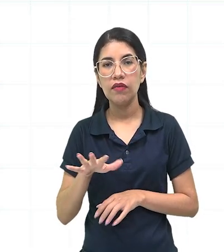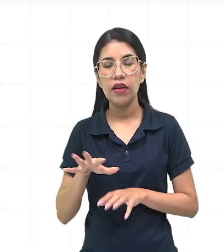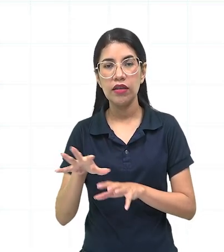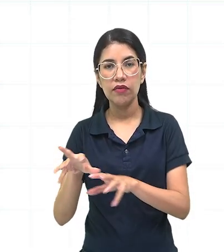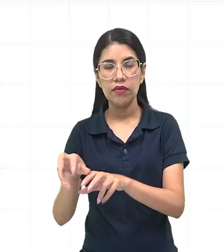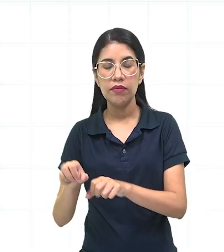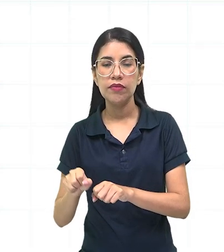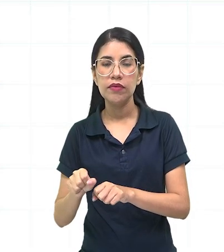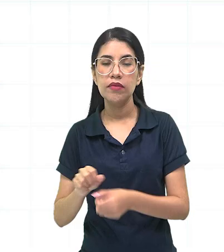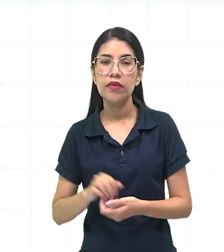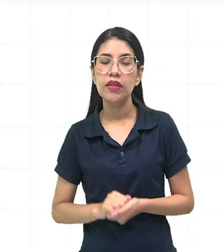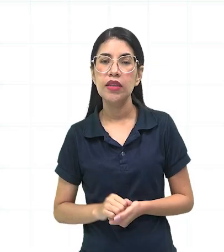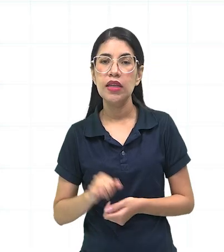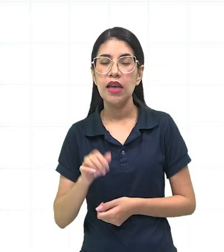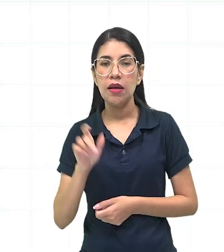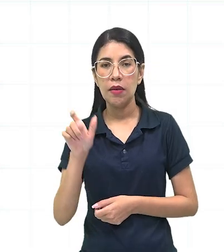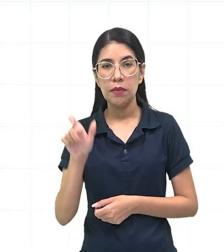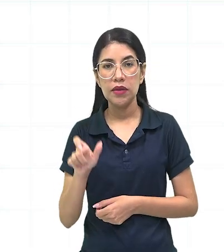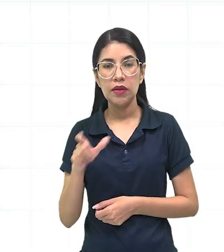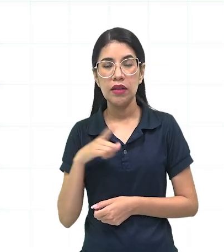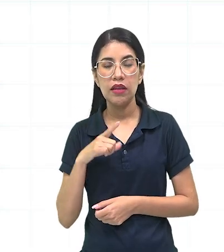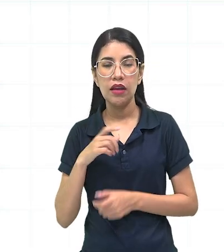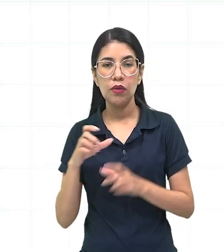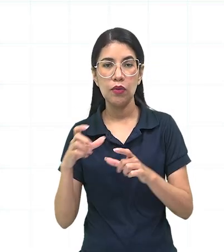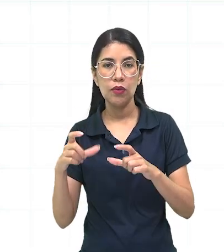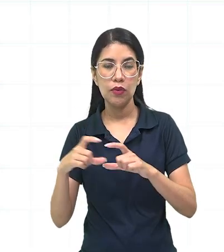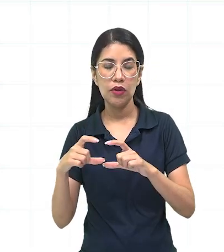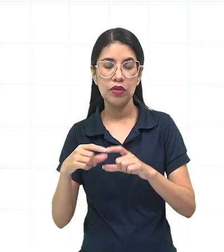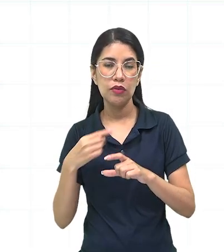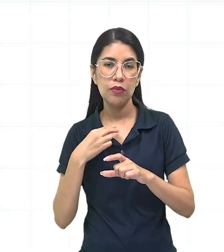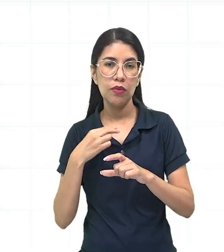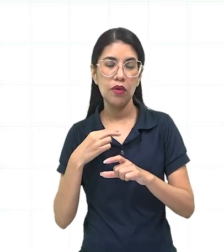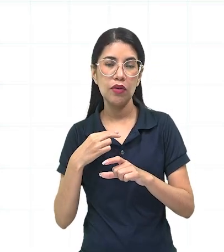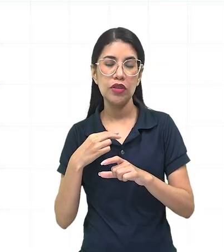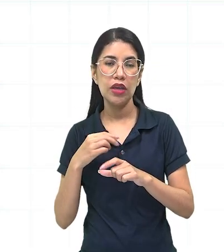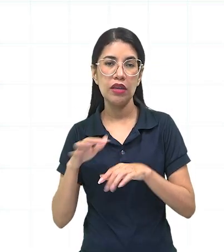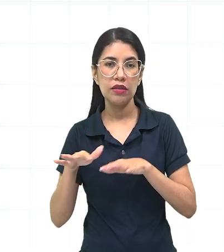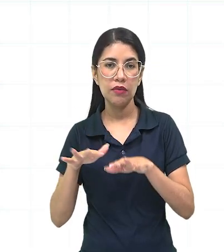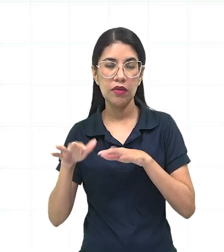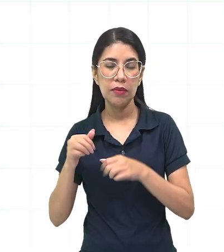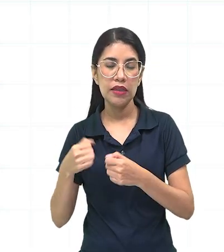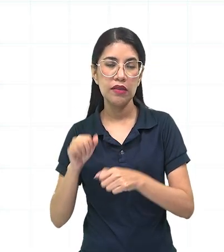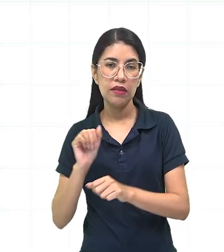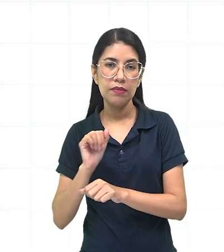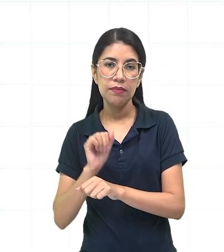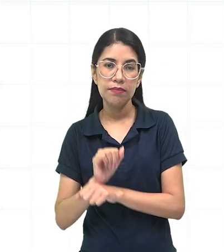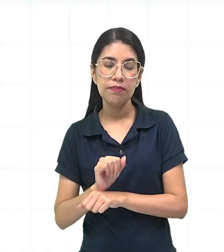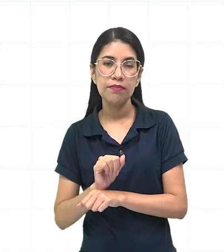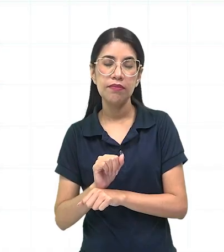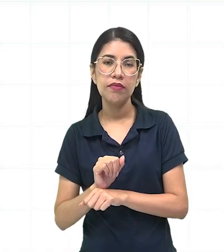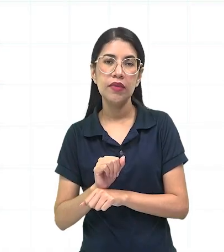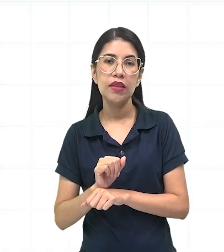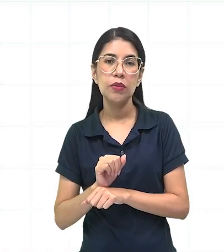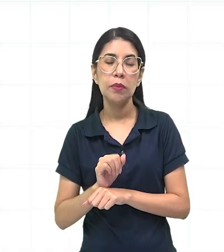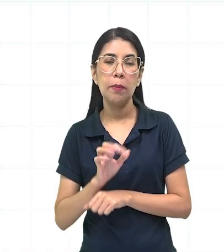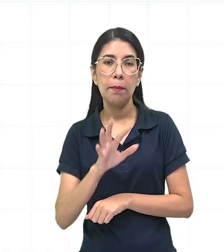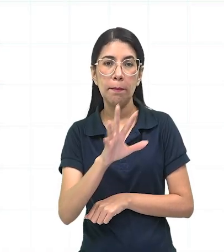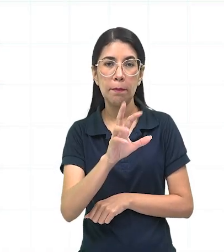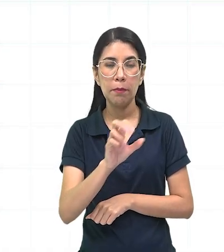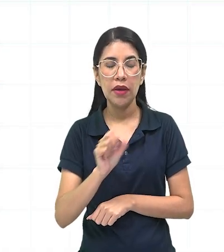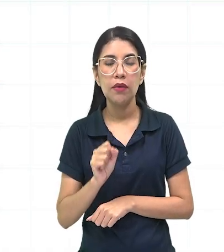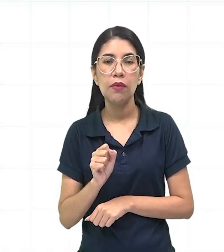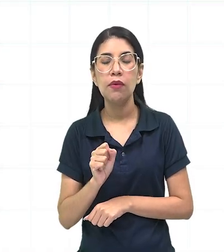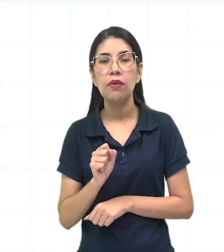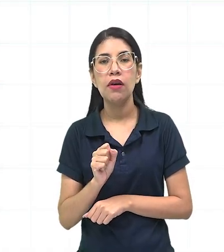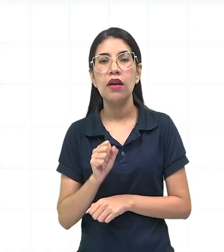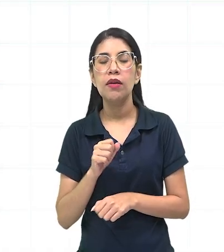bom? Quem está com o disco não pode sair do lugar, vai precisar ficar fixo ali, imóvel. A partir do momento que você recebeu o